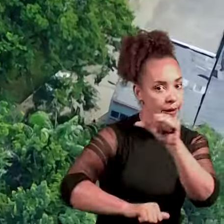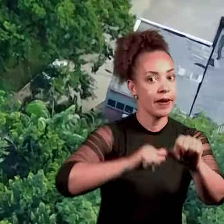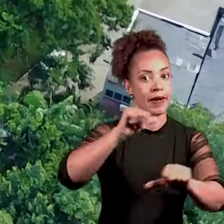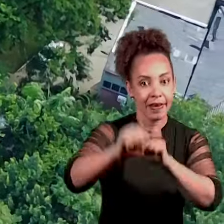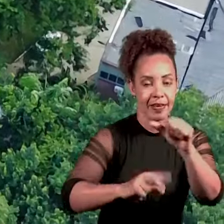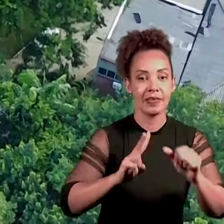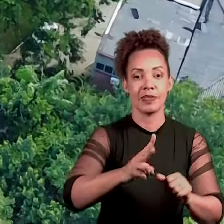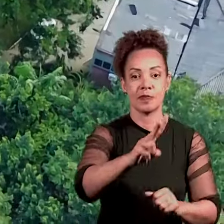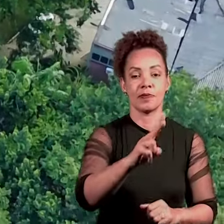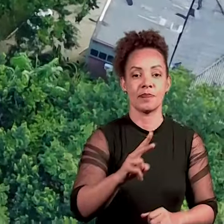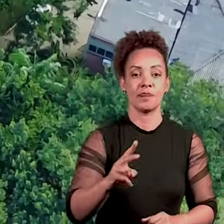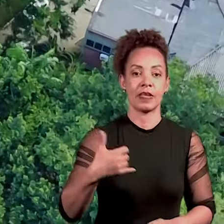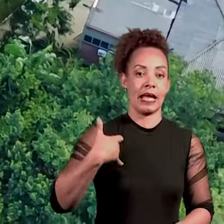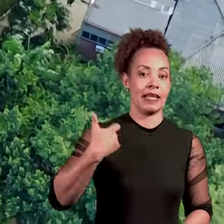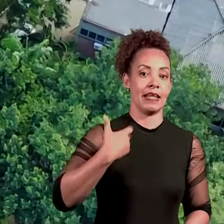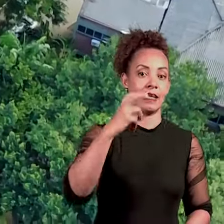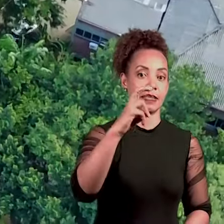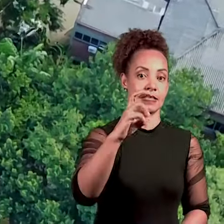50 anos